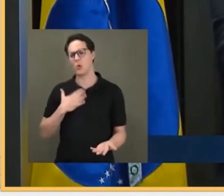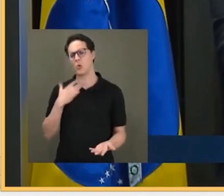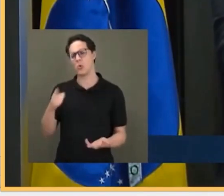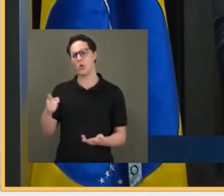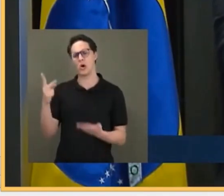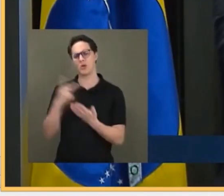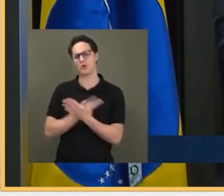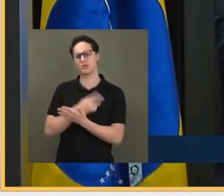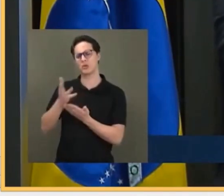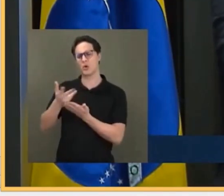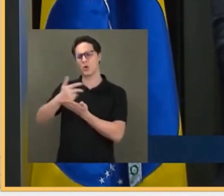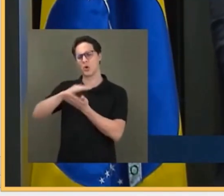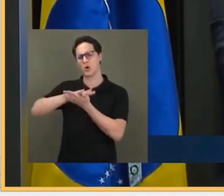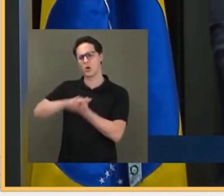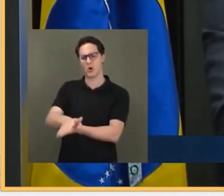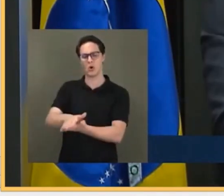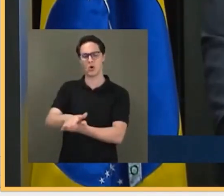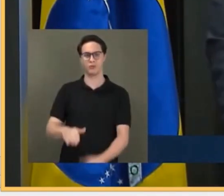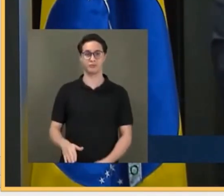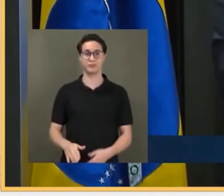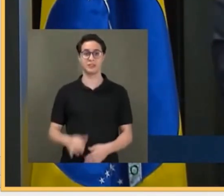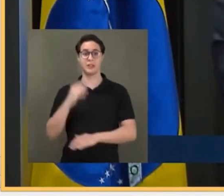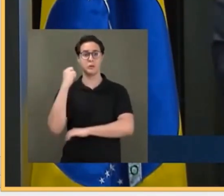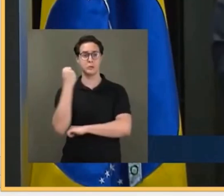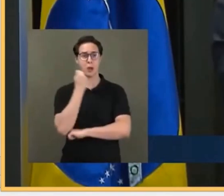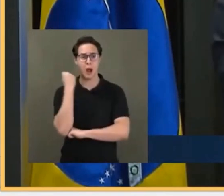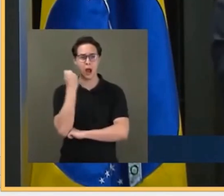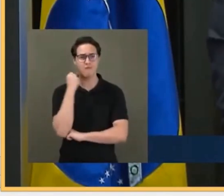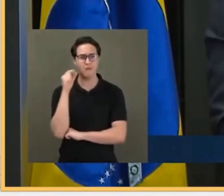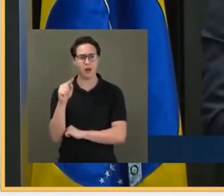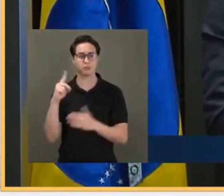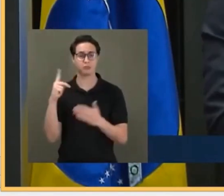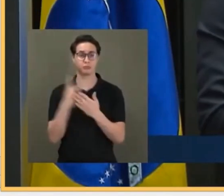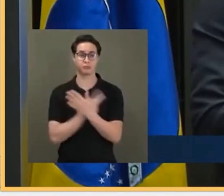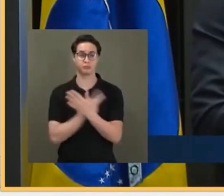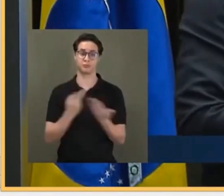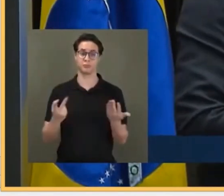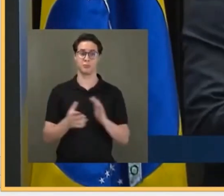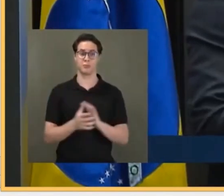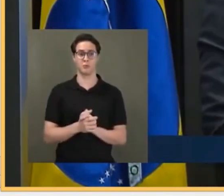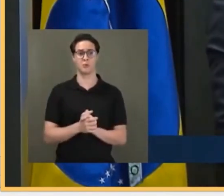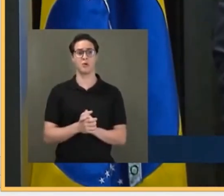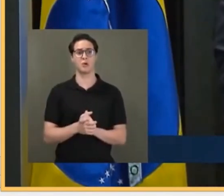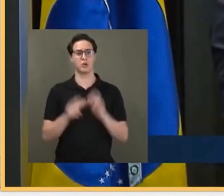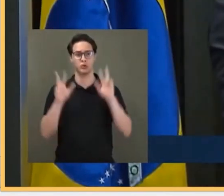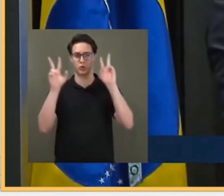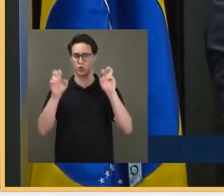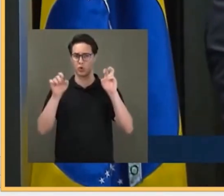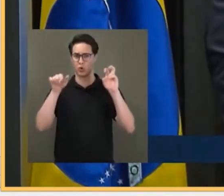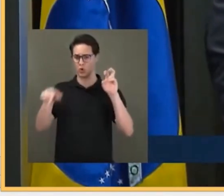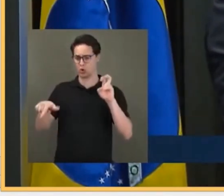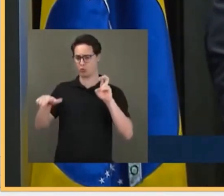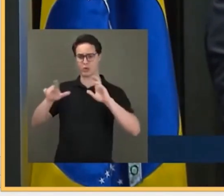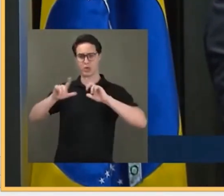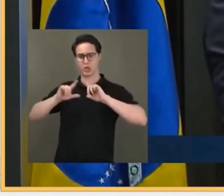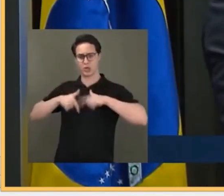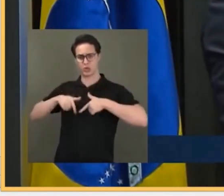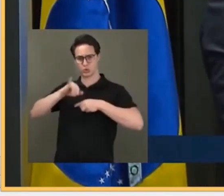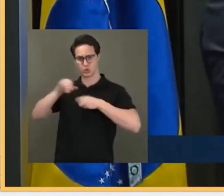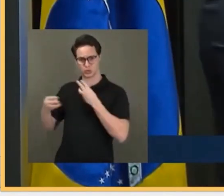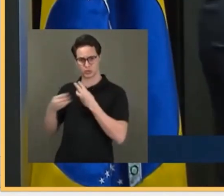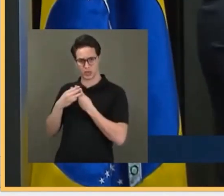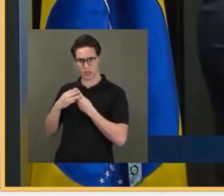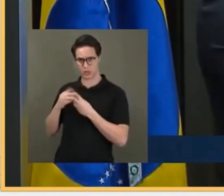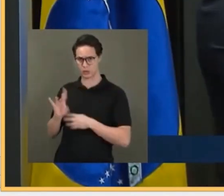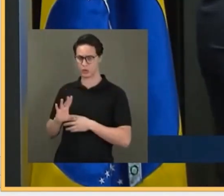holocausto e a gravidade de suas declarações não apenas em relação aos judeus